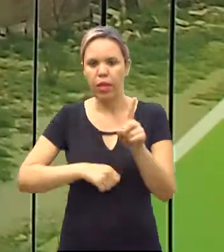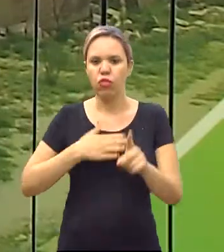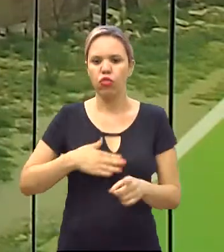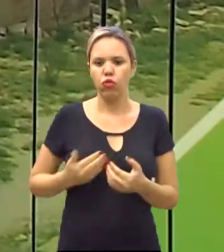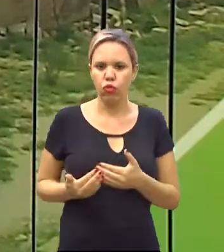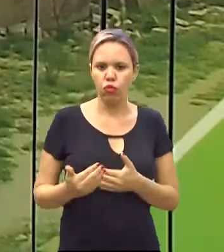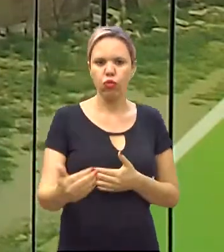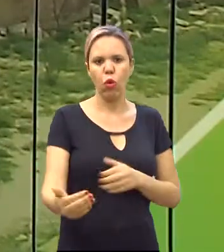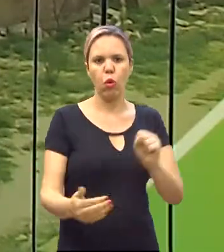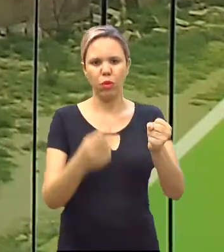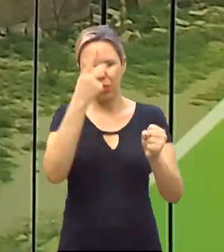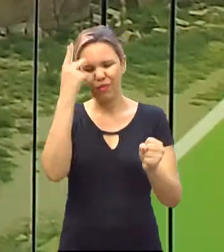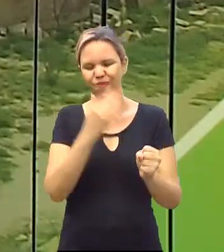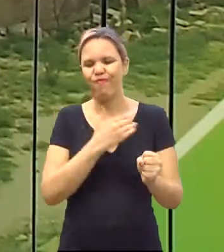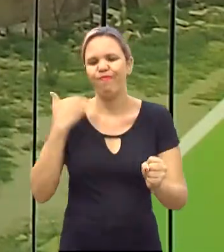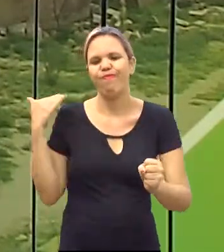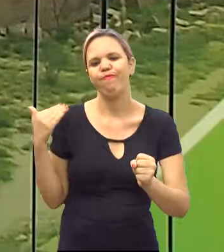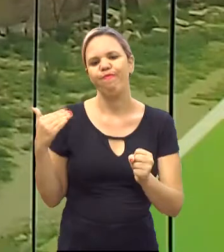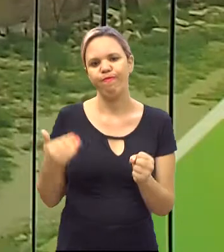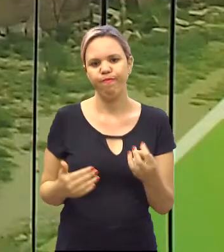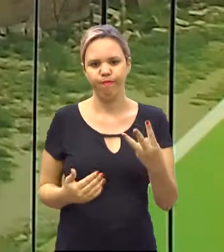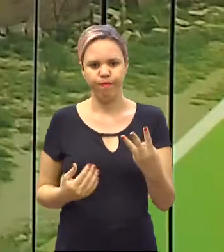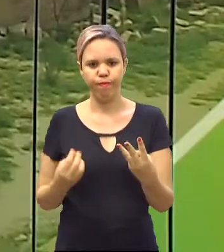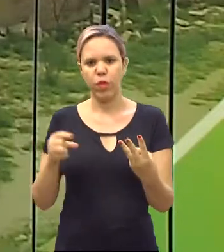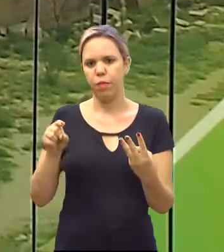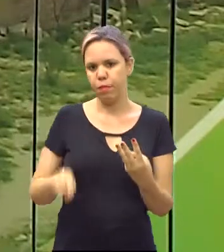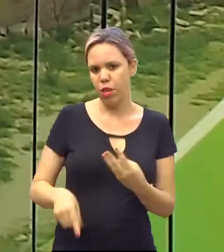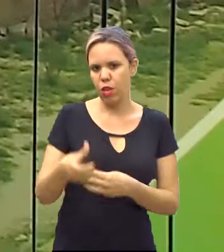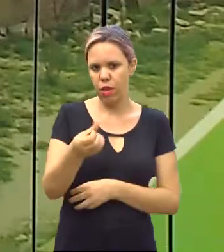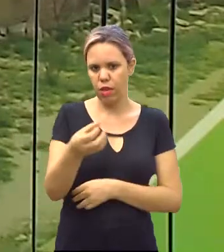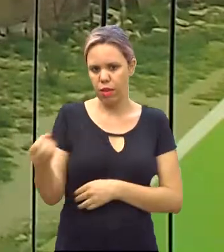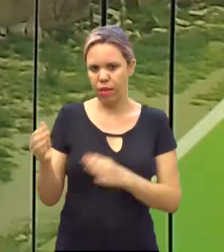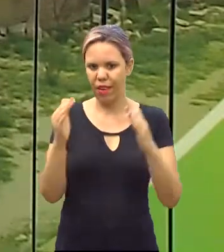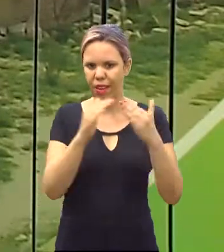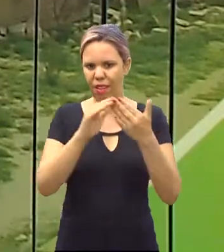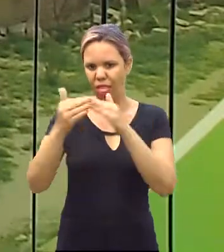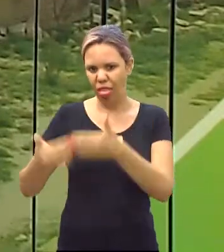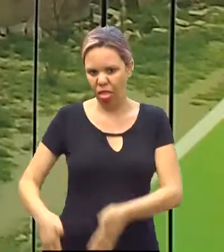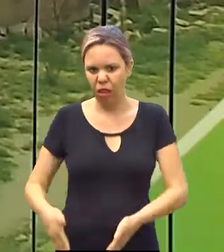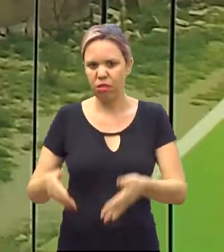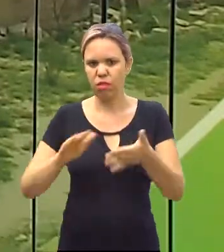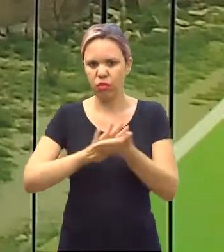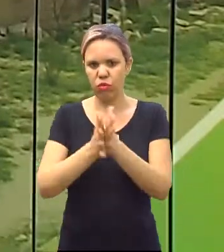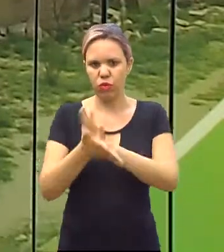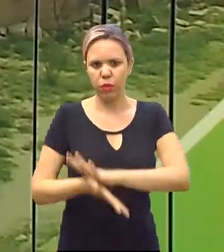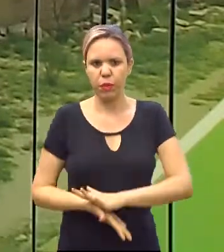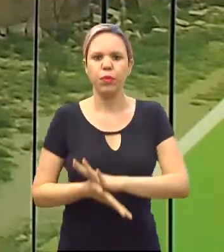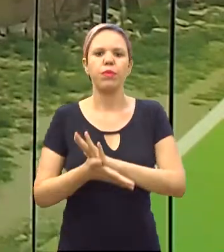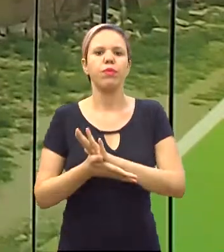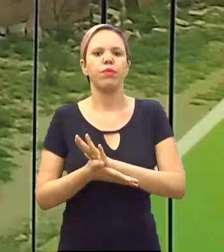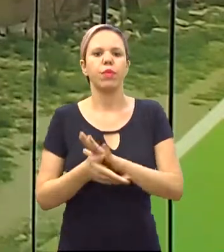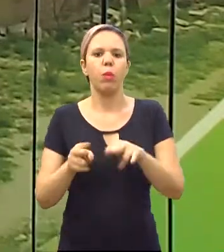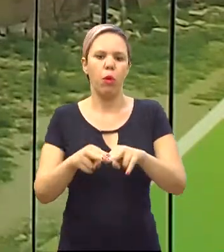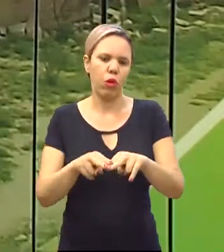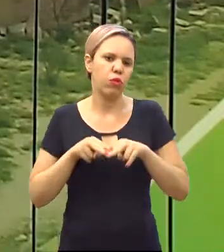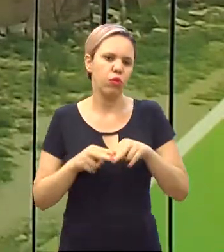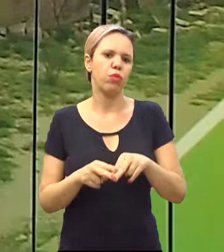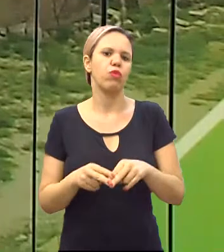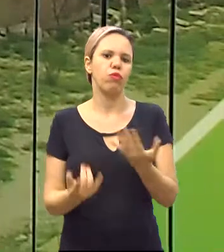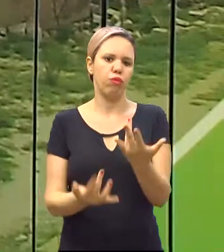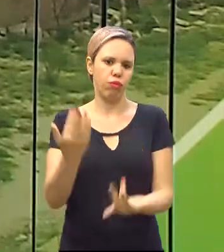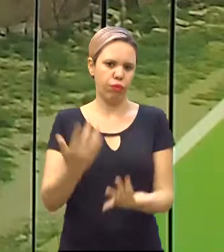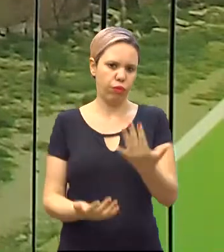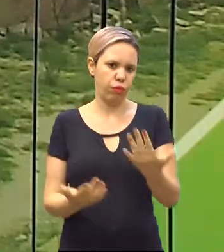agosto, 8 pessoas morreram e 3.600 casas foram destruídas aí por causa